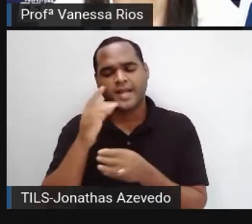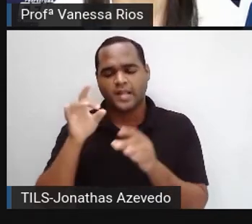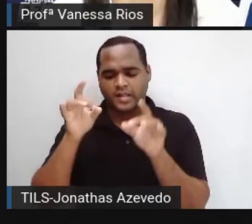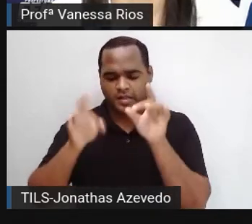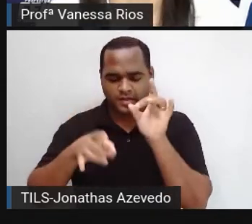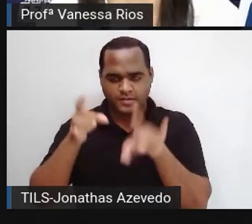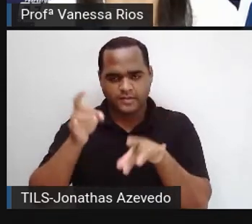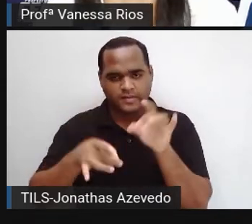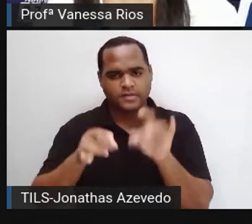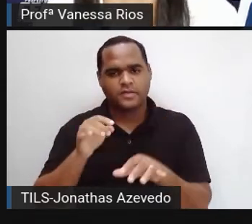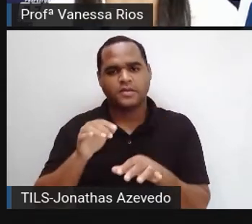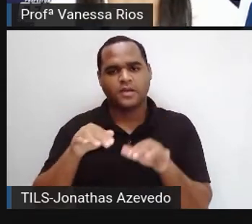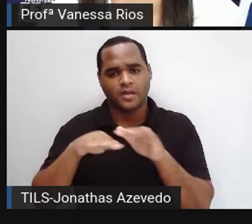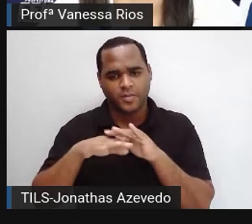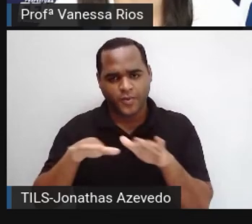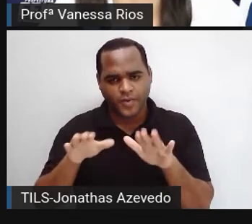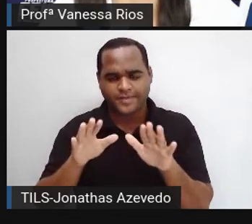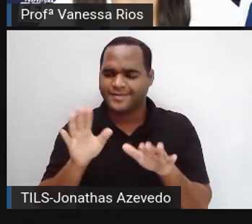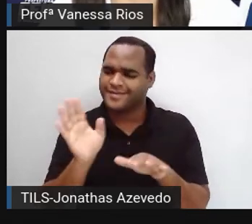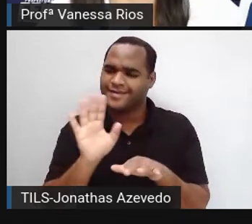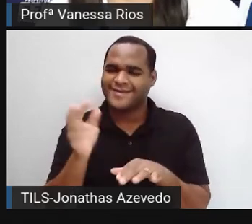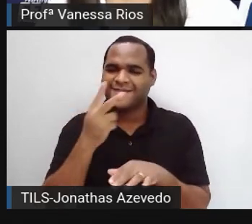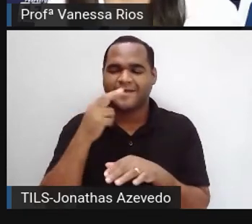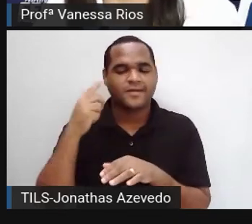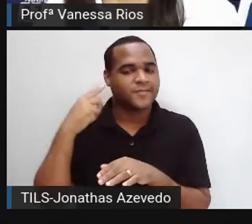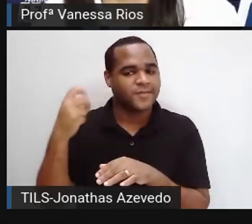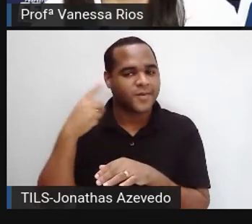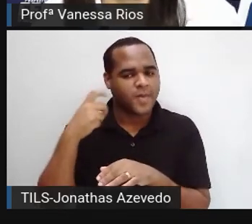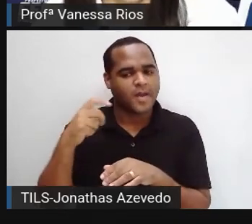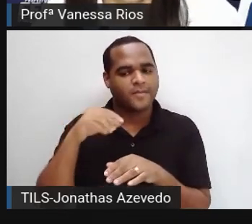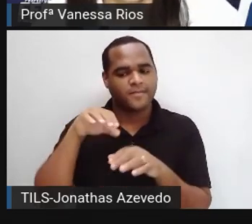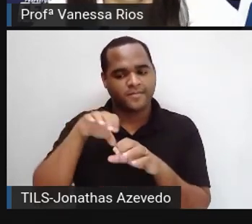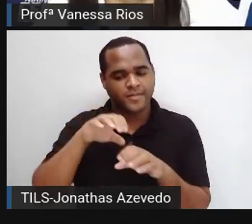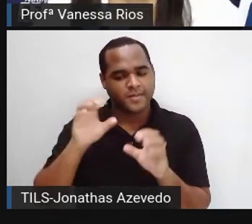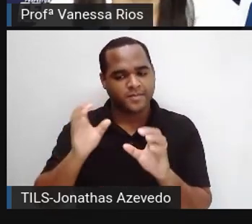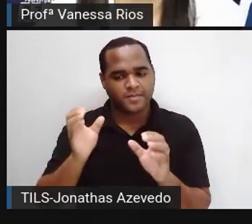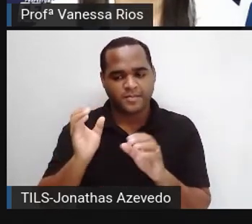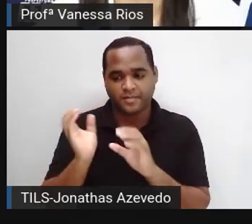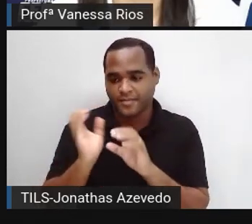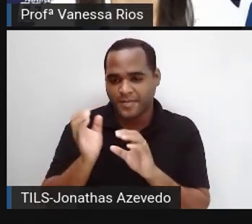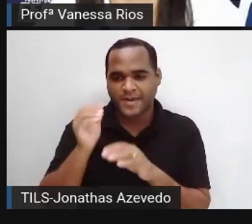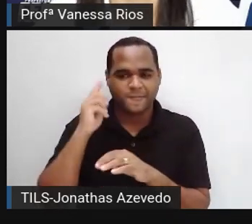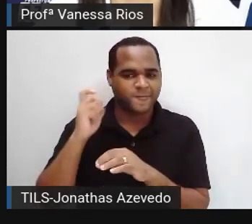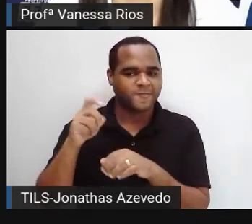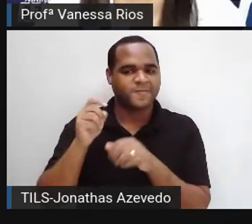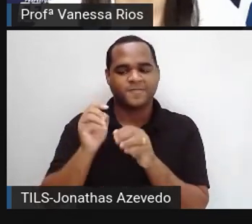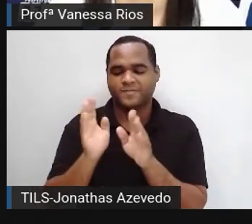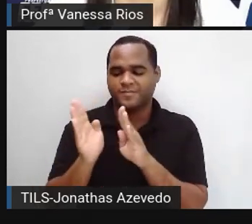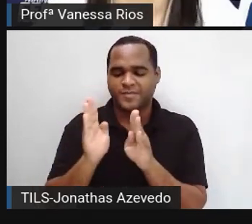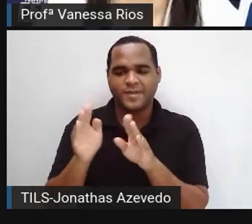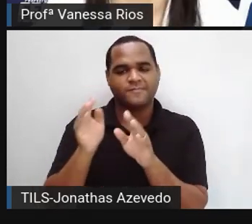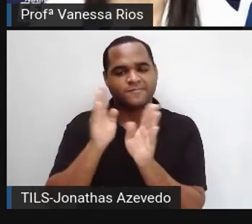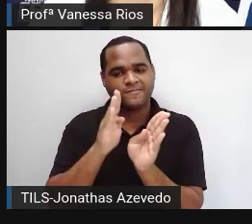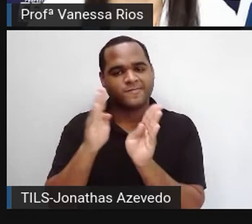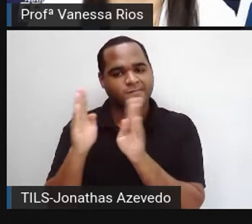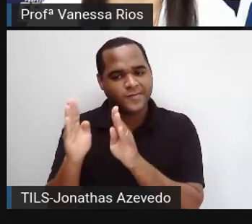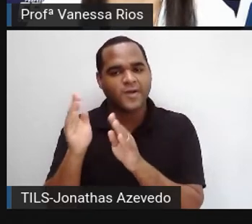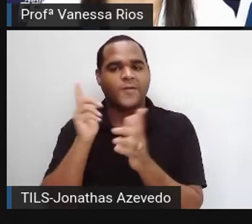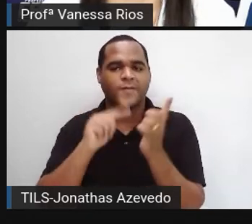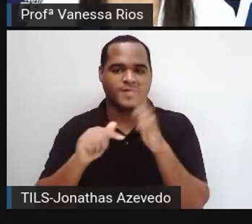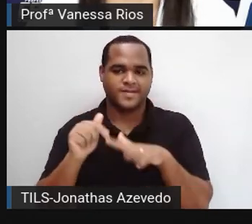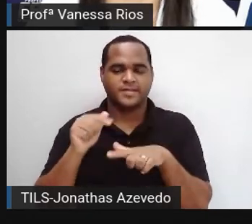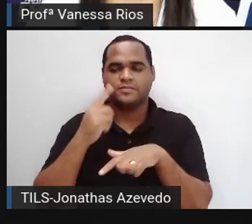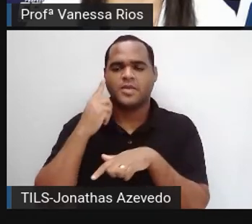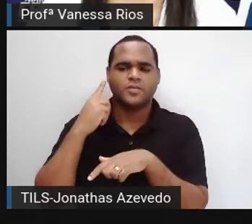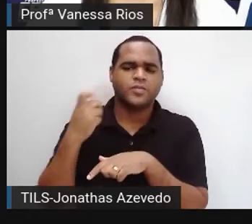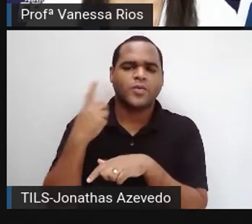e o som produzido seja um som com extensão de tempo maior. É bem interessante o som produzido aí, porque